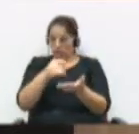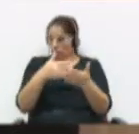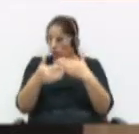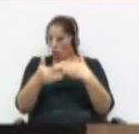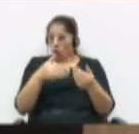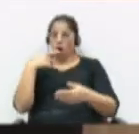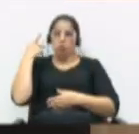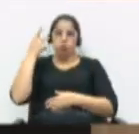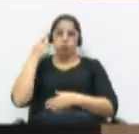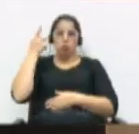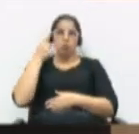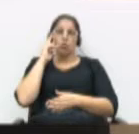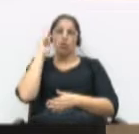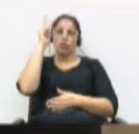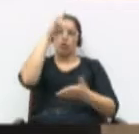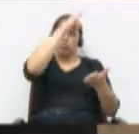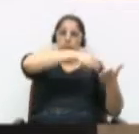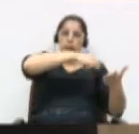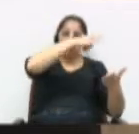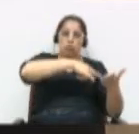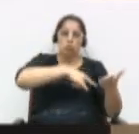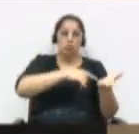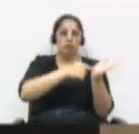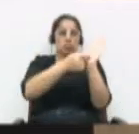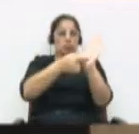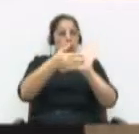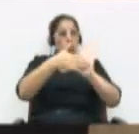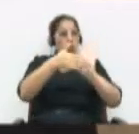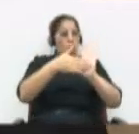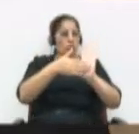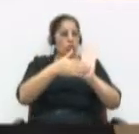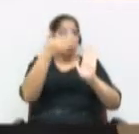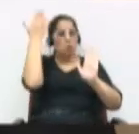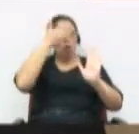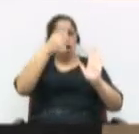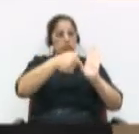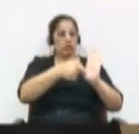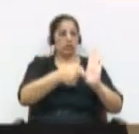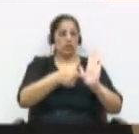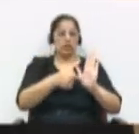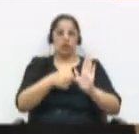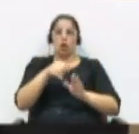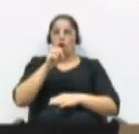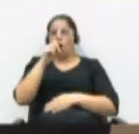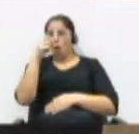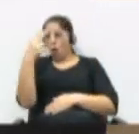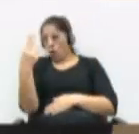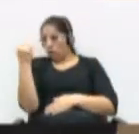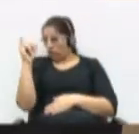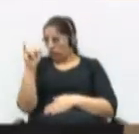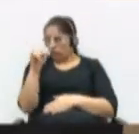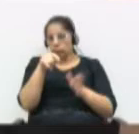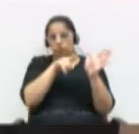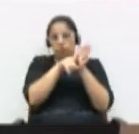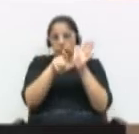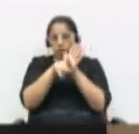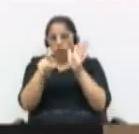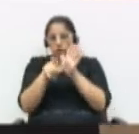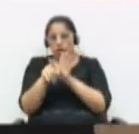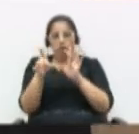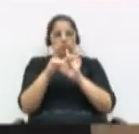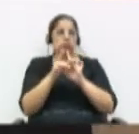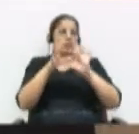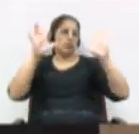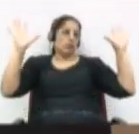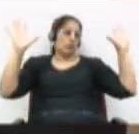verificar os documentos da Cooperativa Habitacional Coabitare, ou se qualquer vereador tem o desejo de fazer qualquer questionamento para a gente, que o